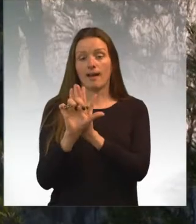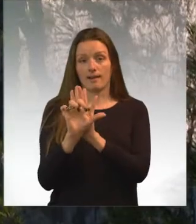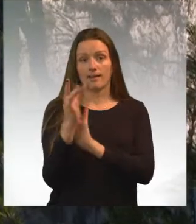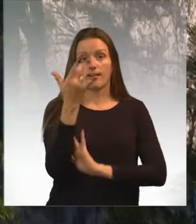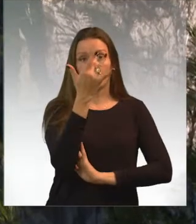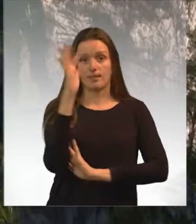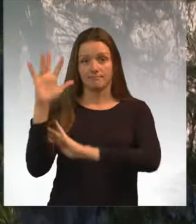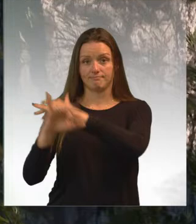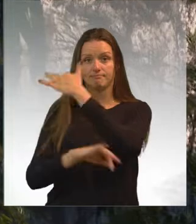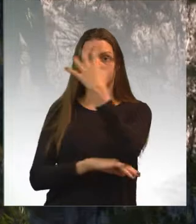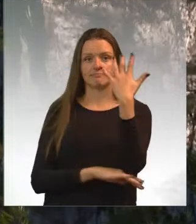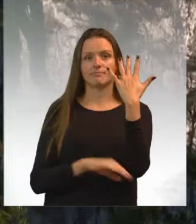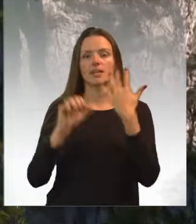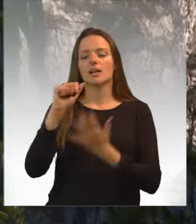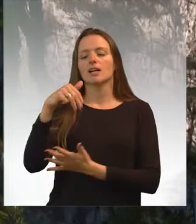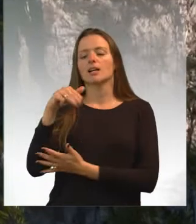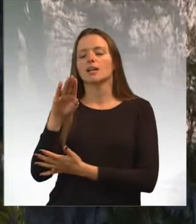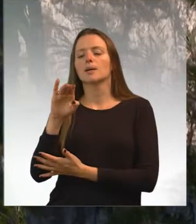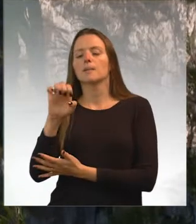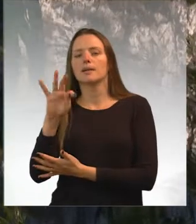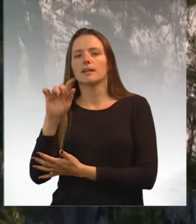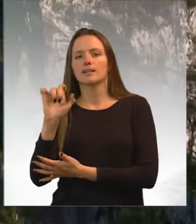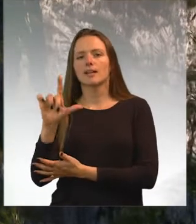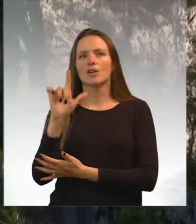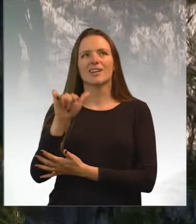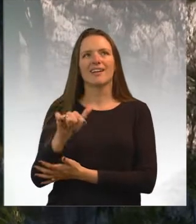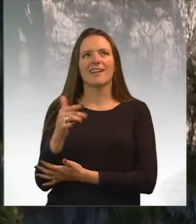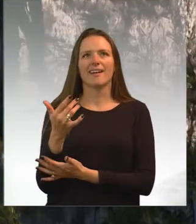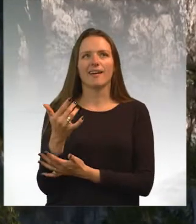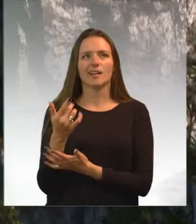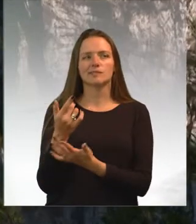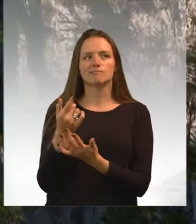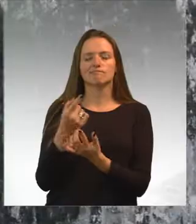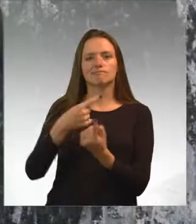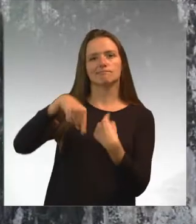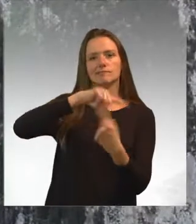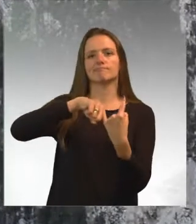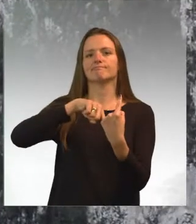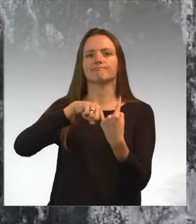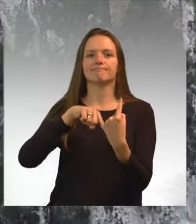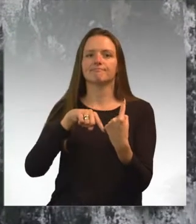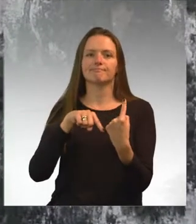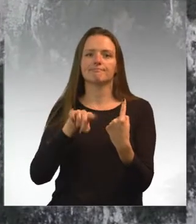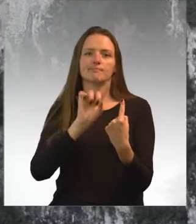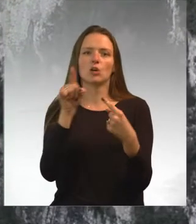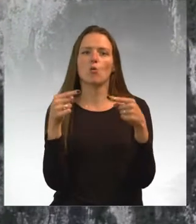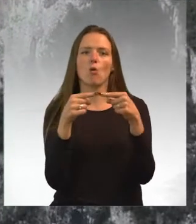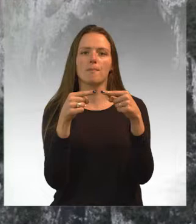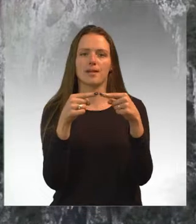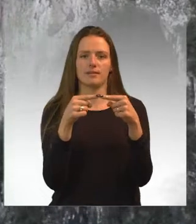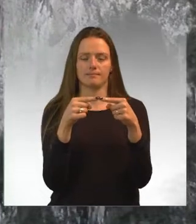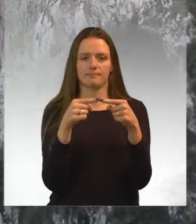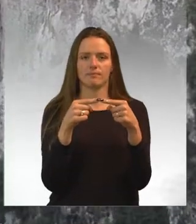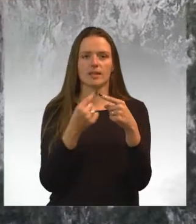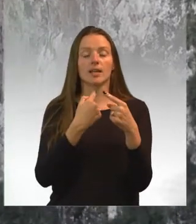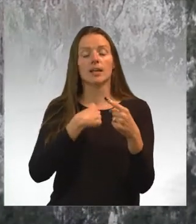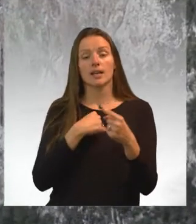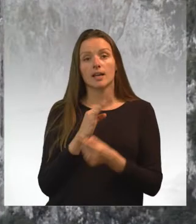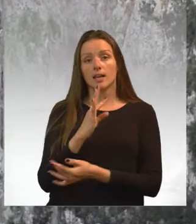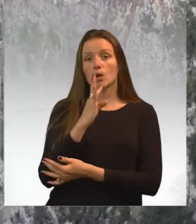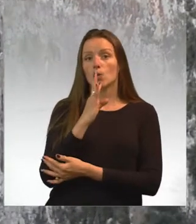ambiental é muito convergente. Eu falei que eu conheci